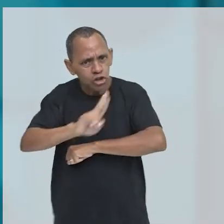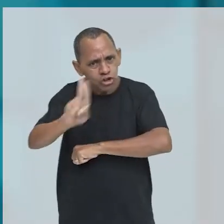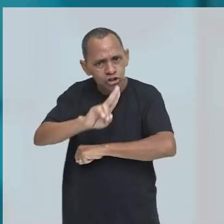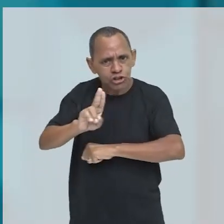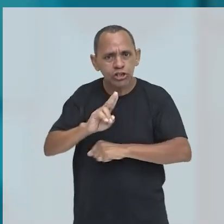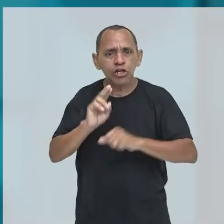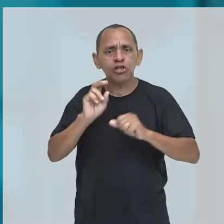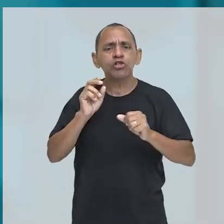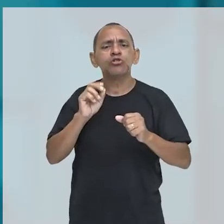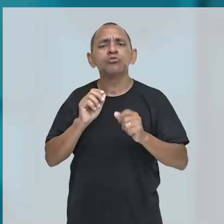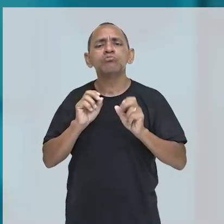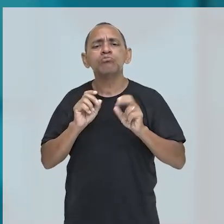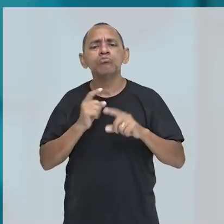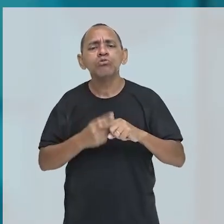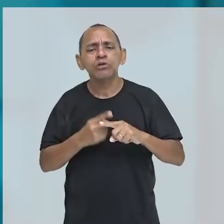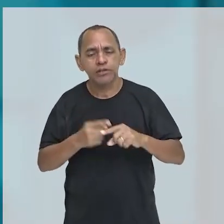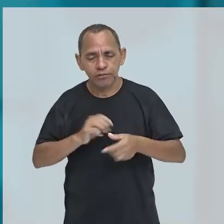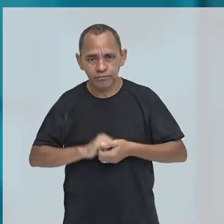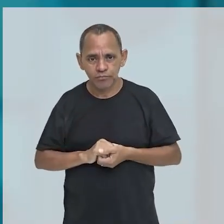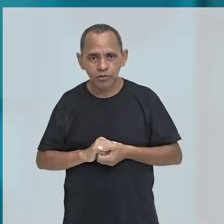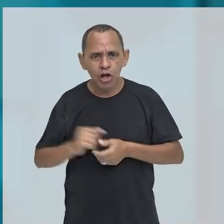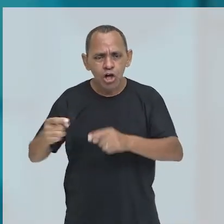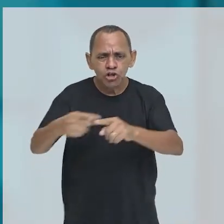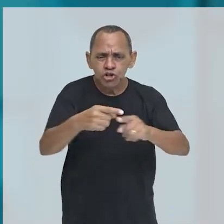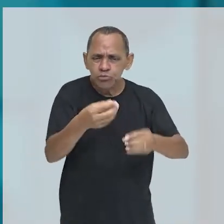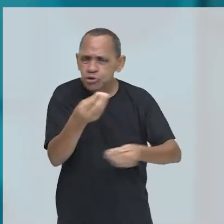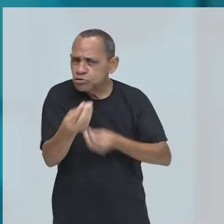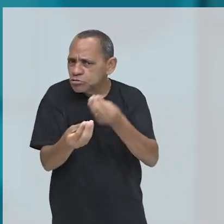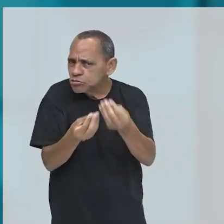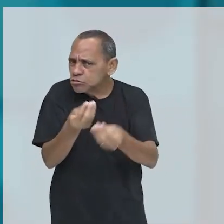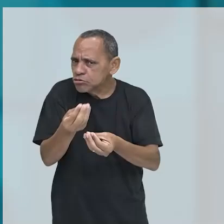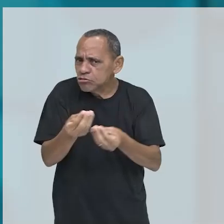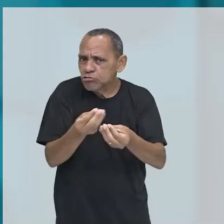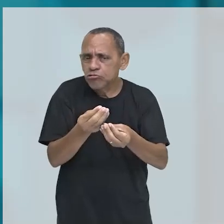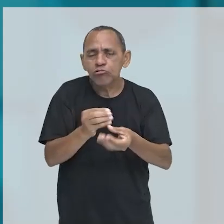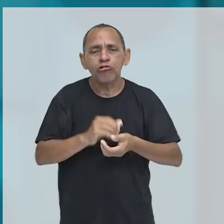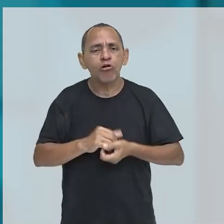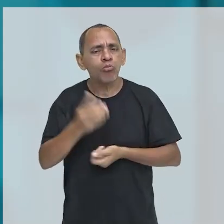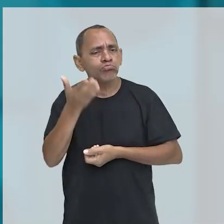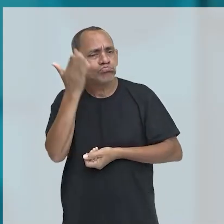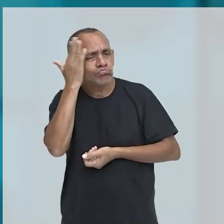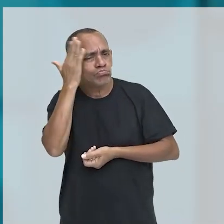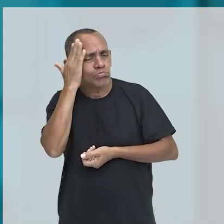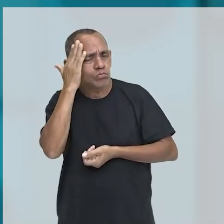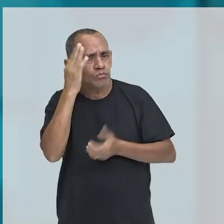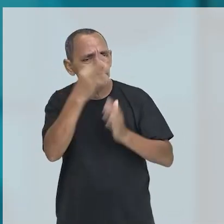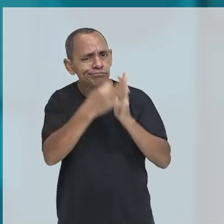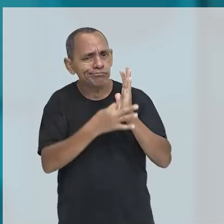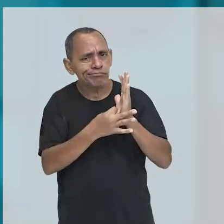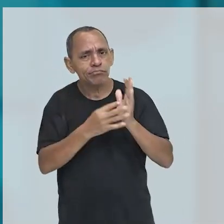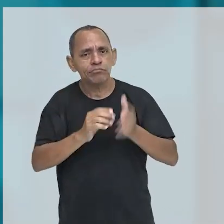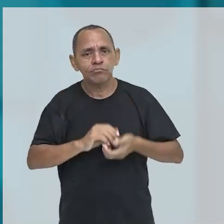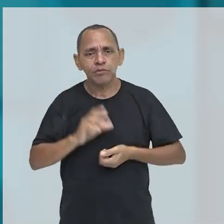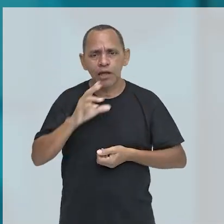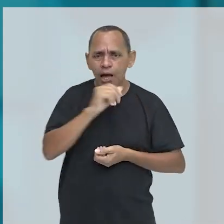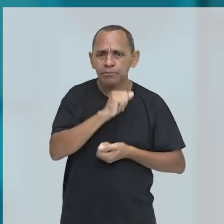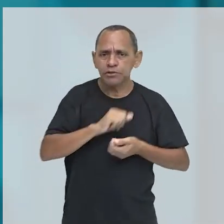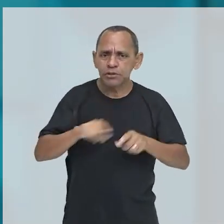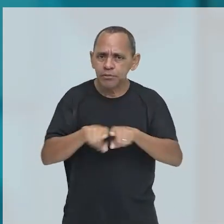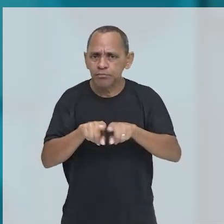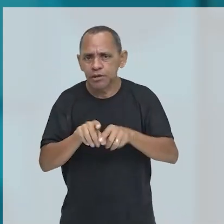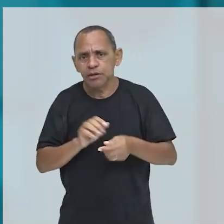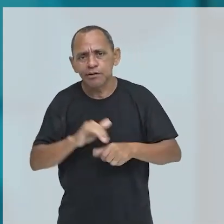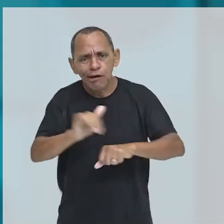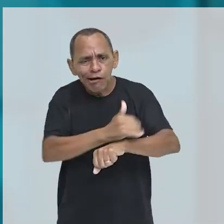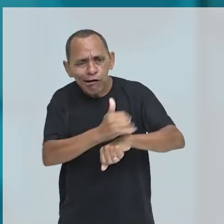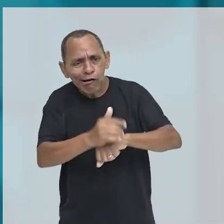estratégia de leitura, são aquelas formas que a gente utiliza para chegar à compreensão do texto de uma forma mais rápida. Essas